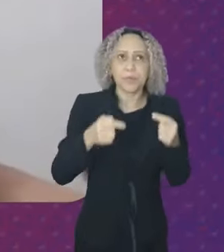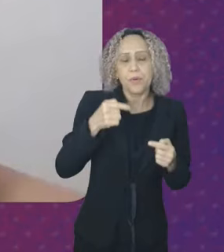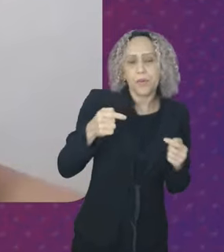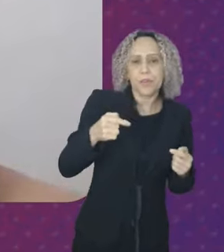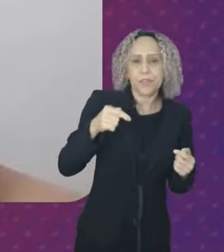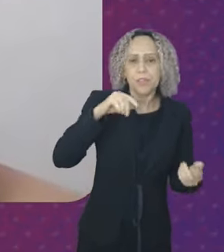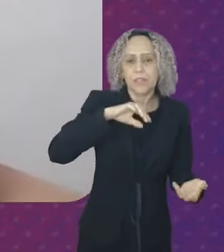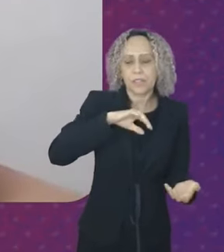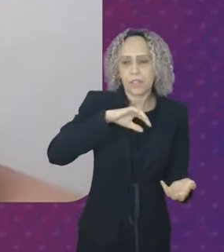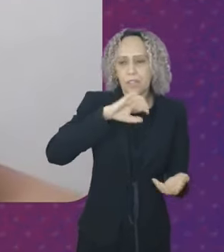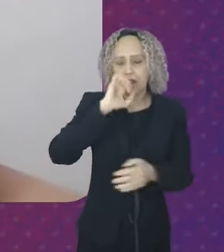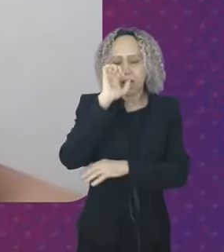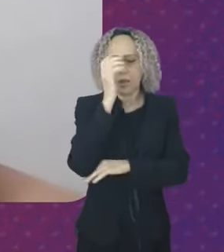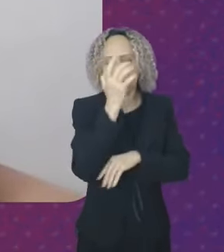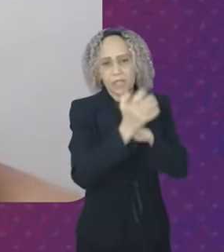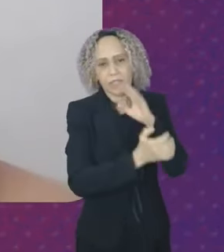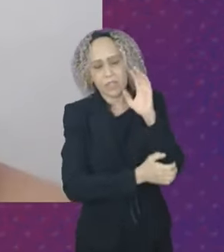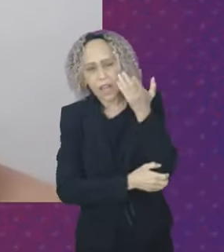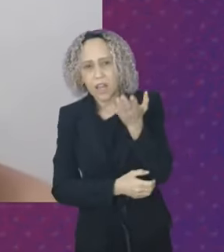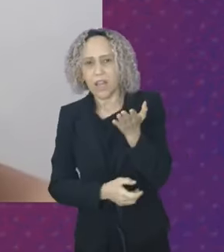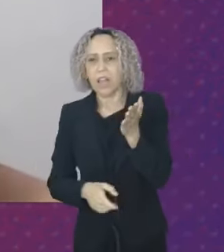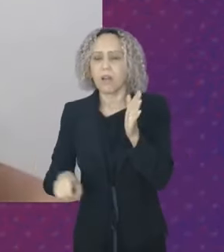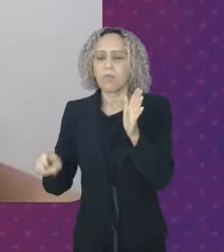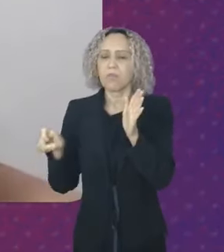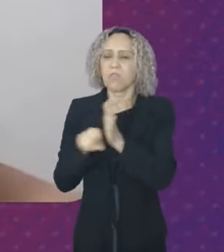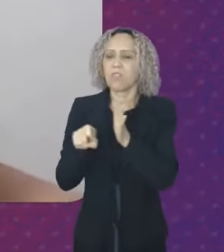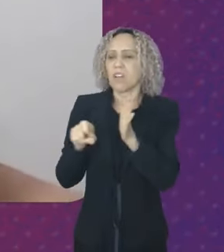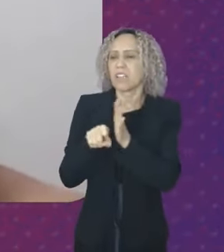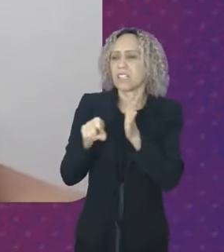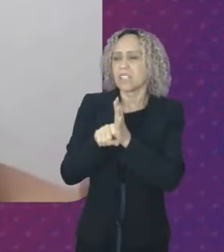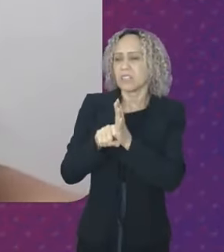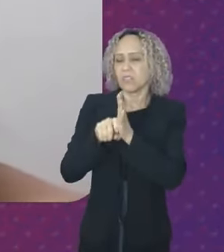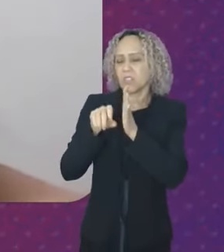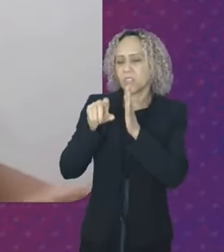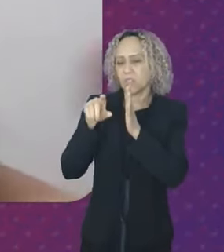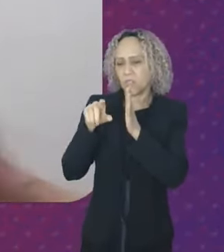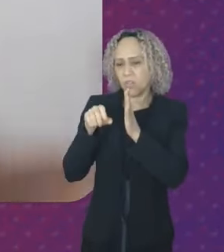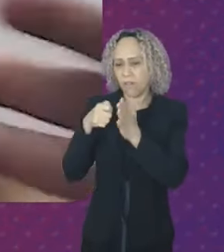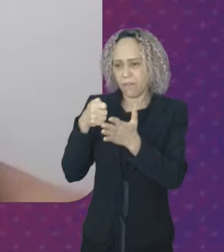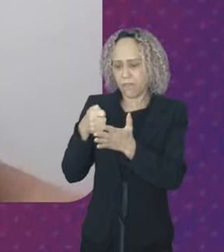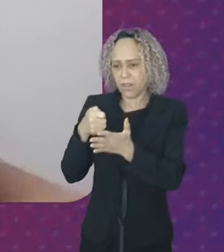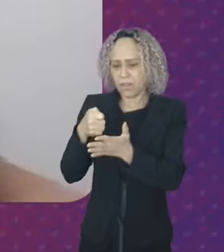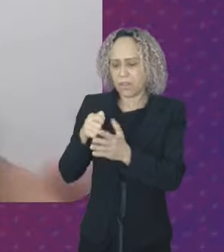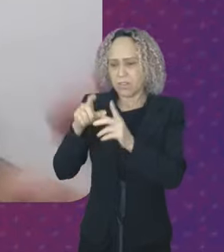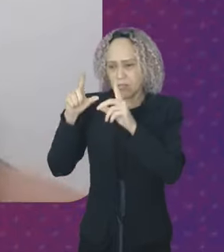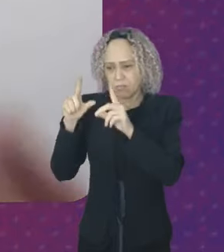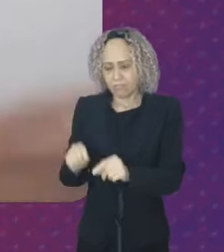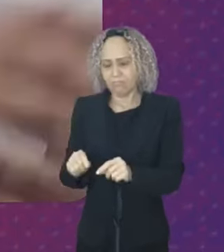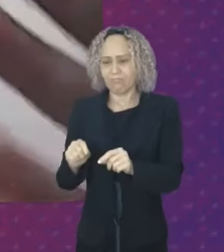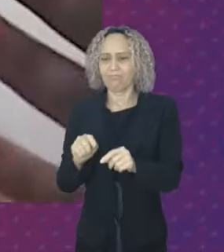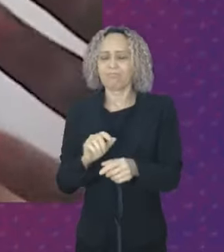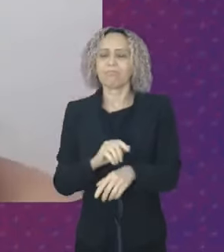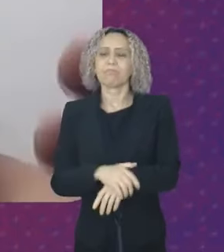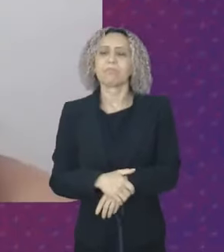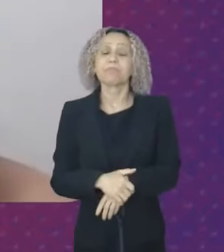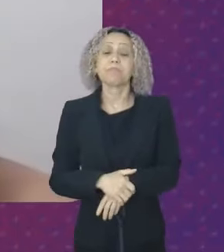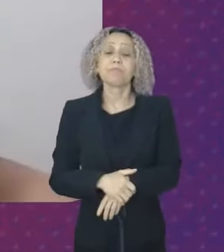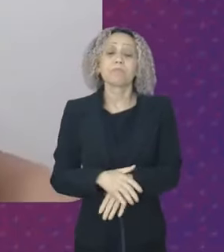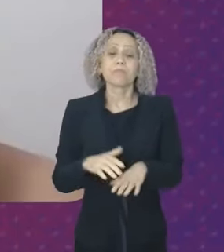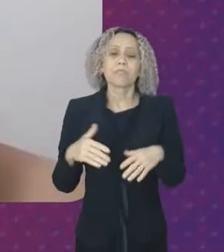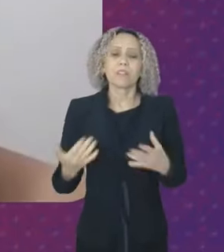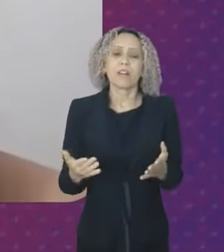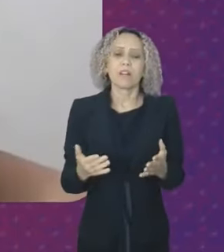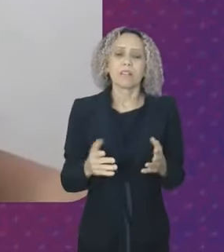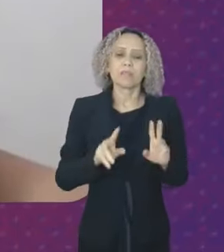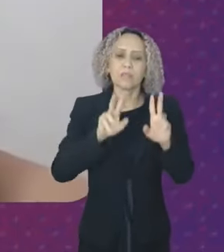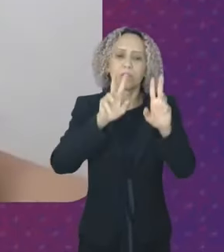outras temáticas que não apareceriam no debate das candidaturas prioritárias. Então, ele fez esse papel de levar